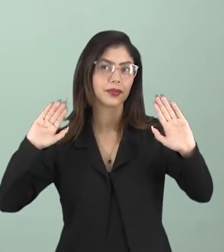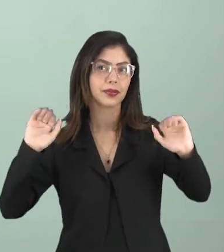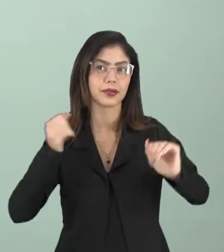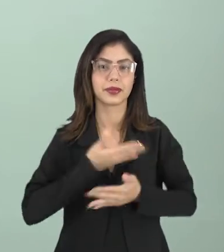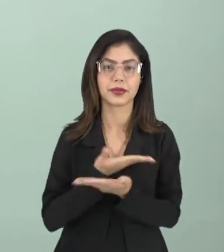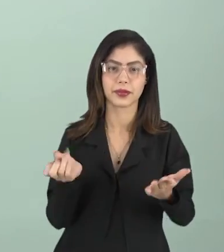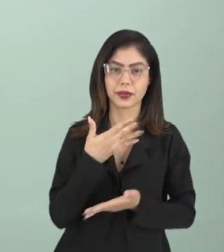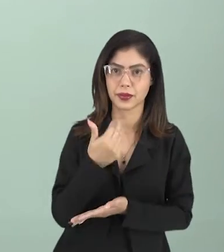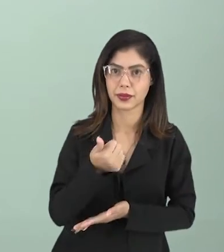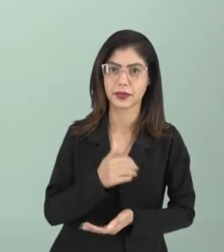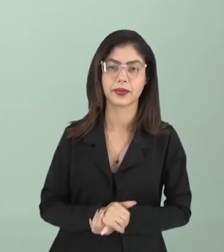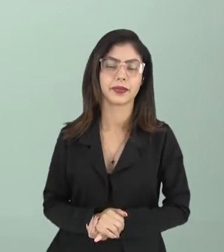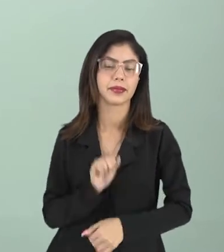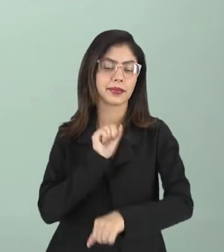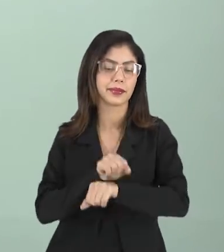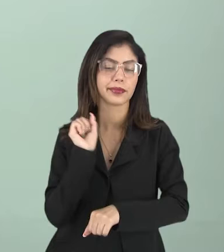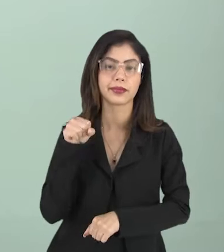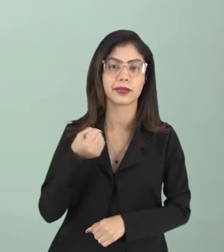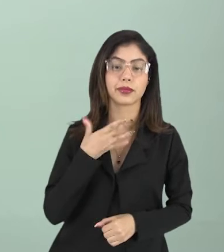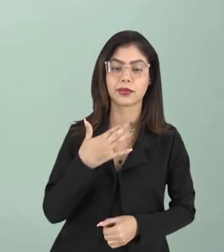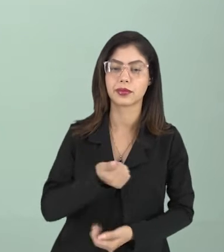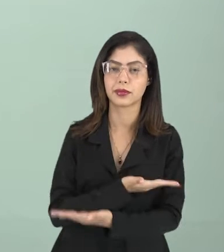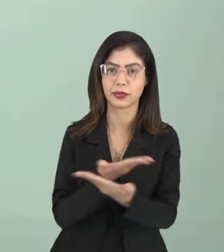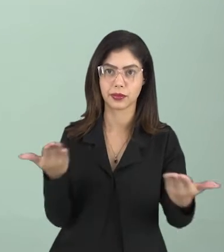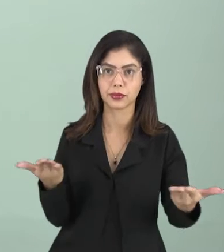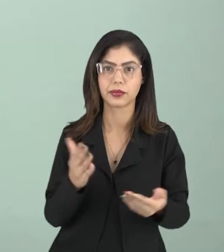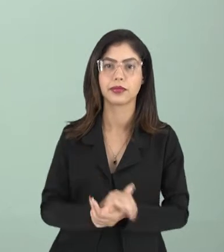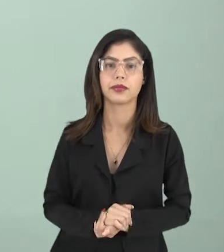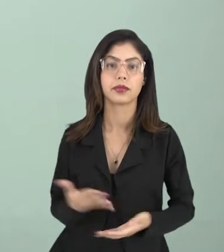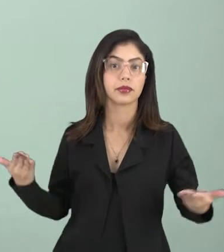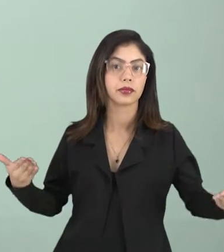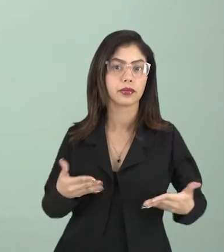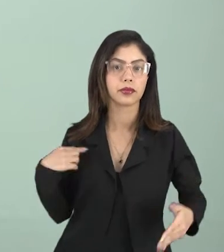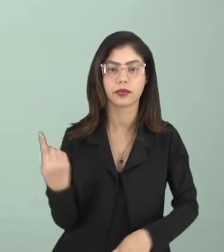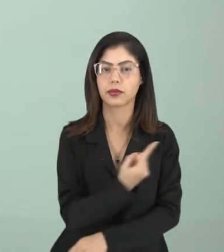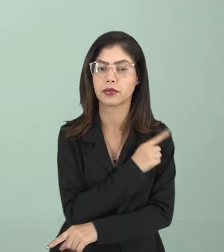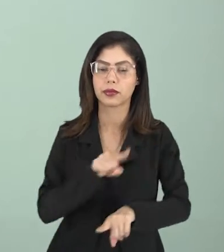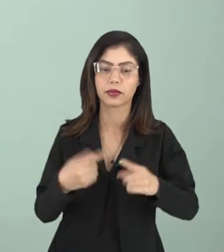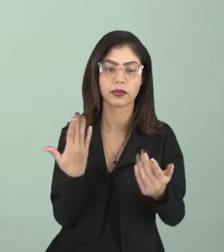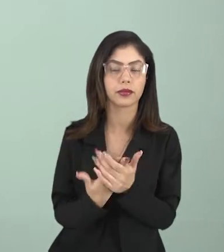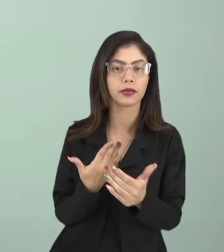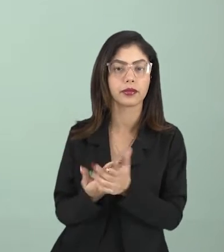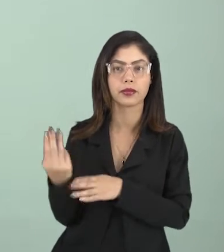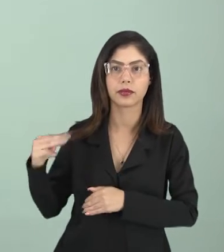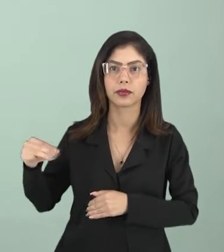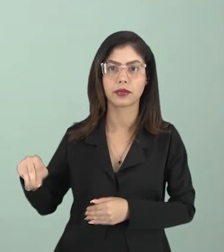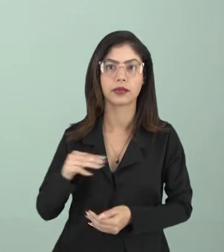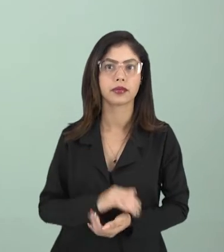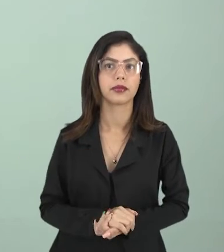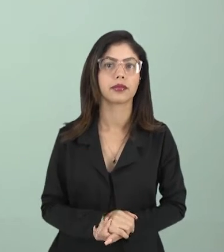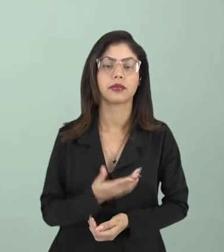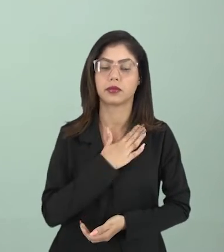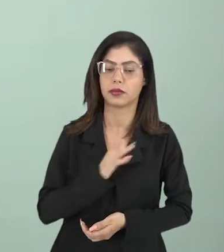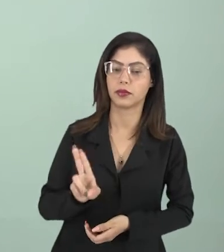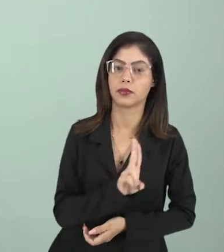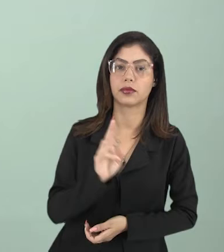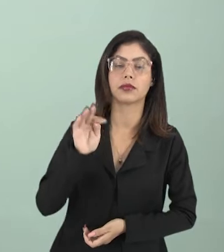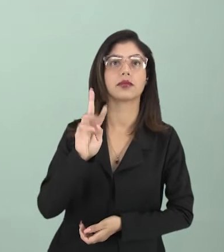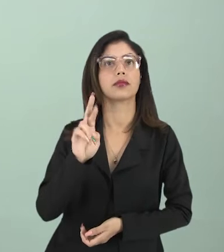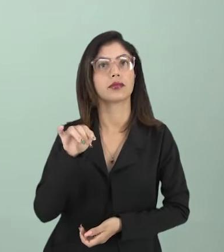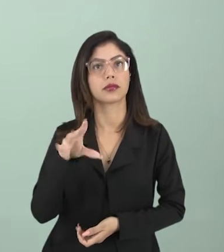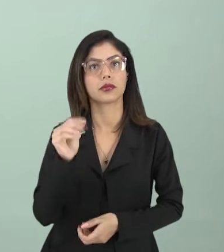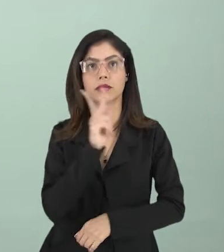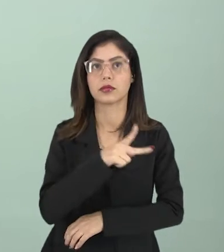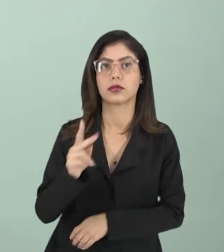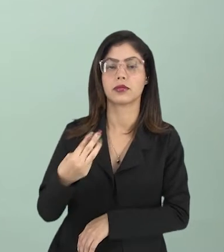Olá pessoal, tudo bem? Eu espero que esteja tudo bem com vocês. Hoje nós vamos a mais uma aula de matemática. Meu nome é Bartô,